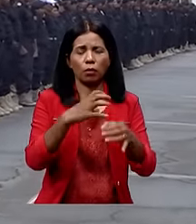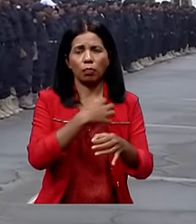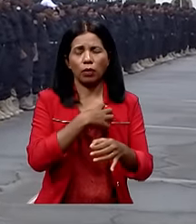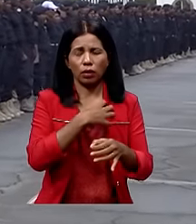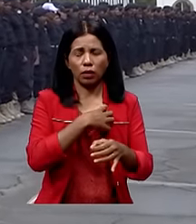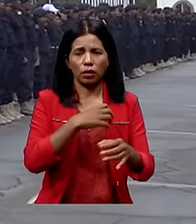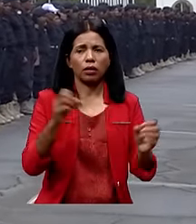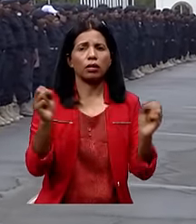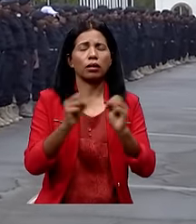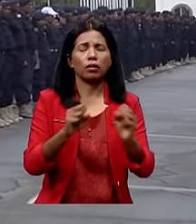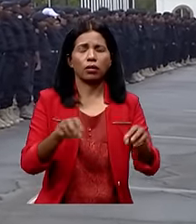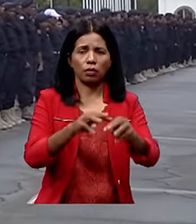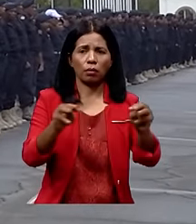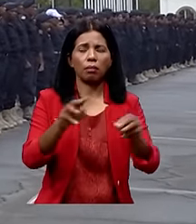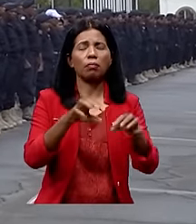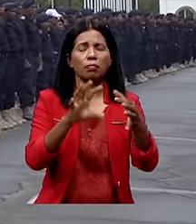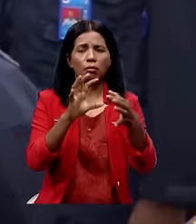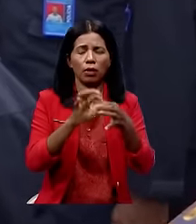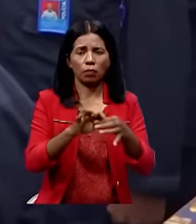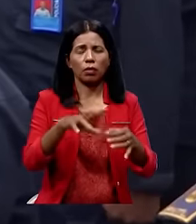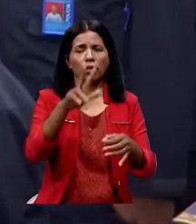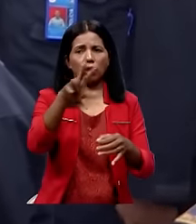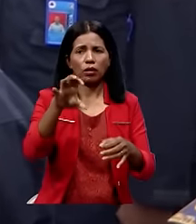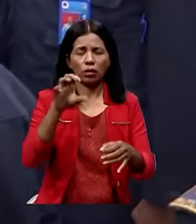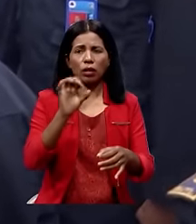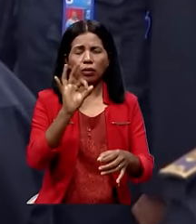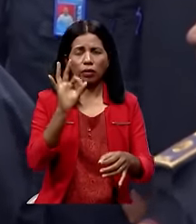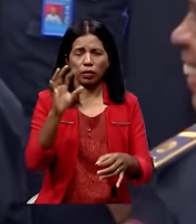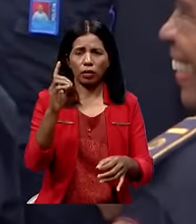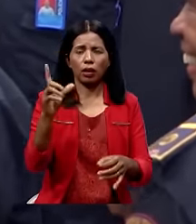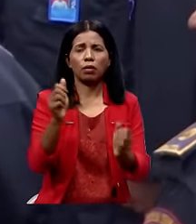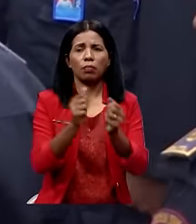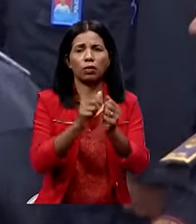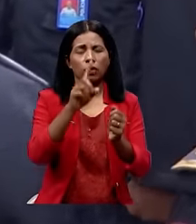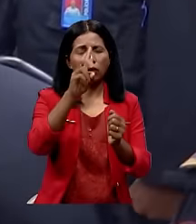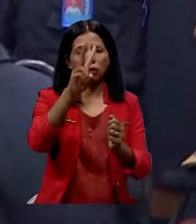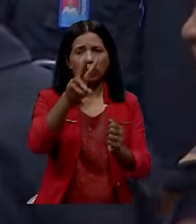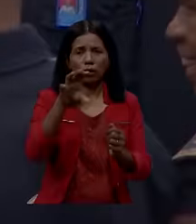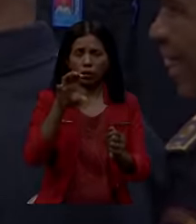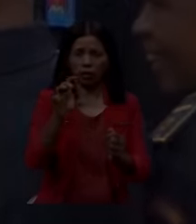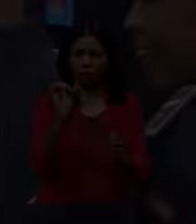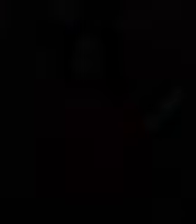comando pentel municipio sira no FFDTeli hamotukatos falu tolnolo aderitu simenes benvinda simenes ezimen.